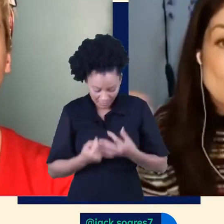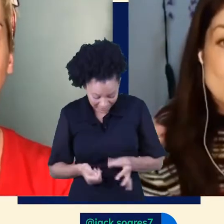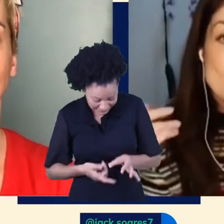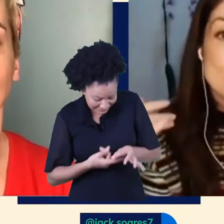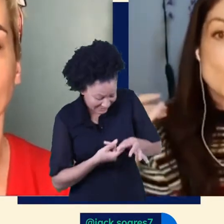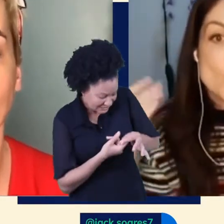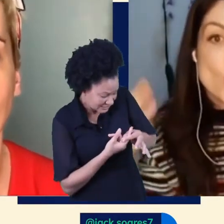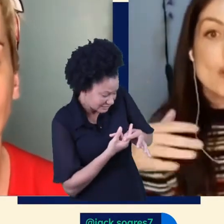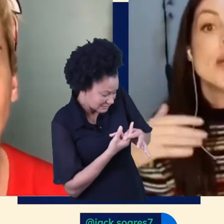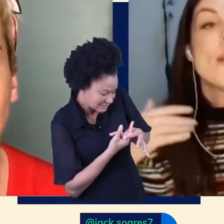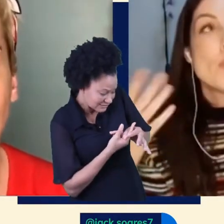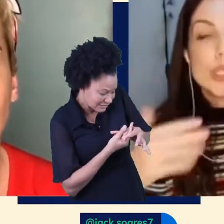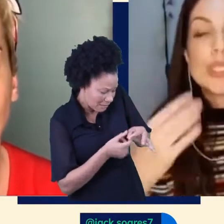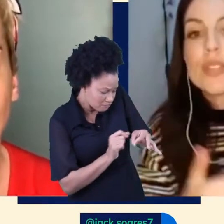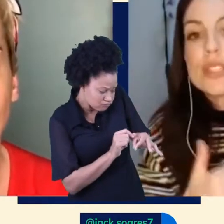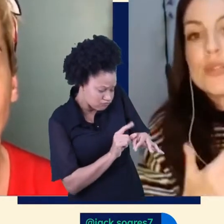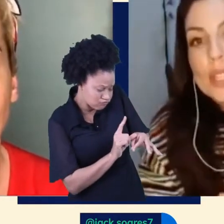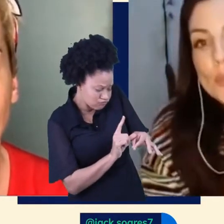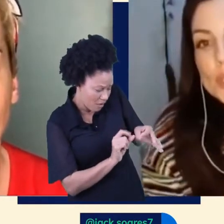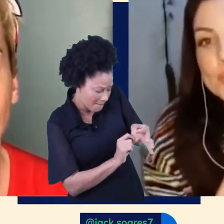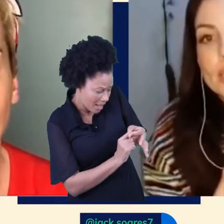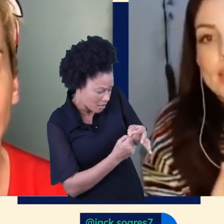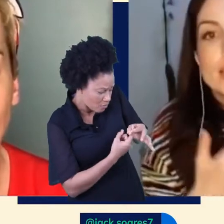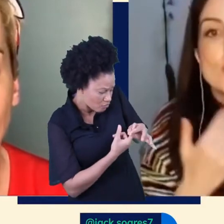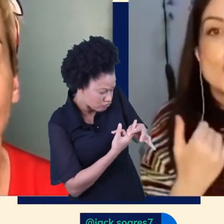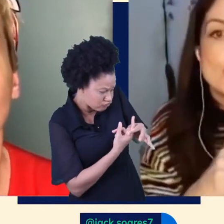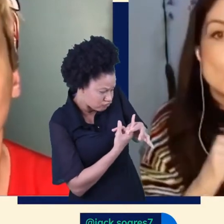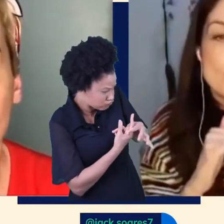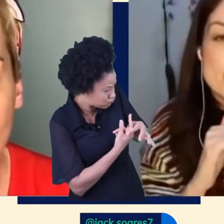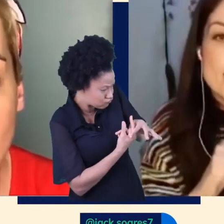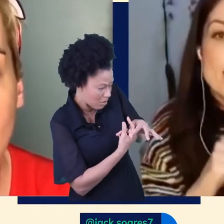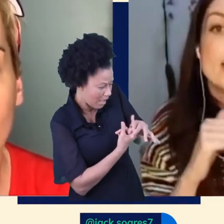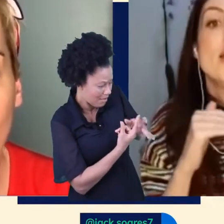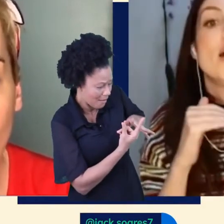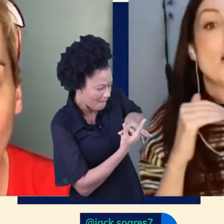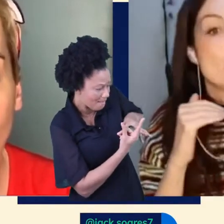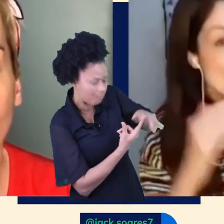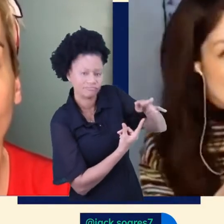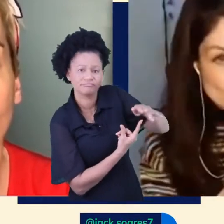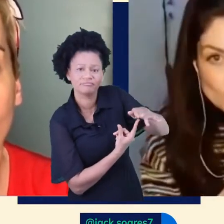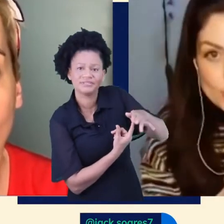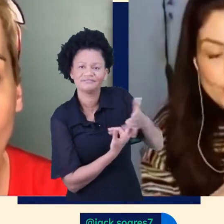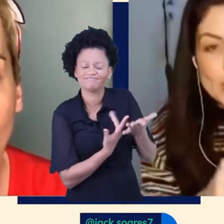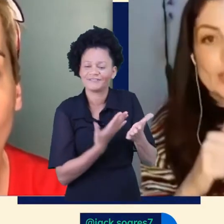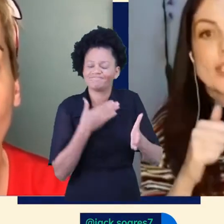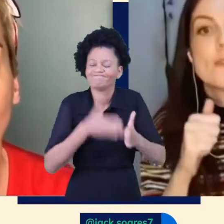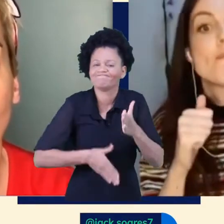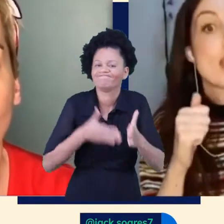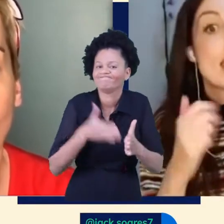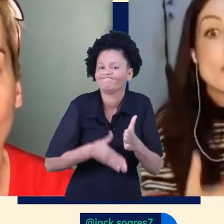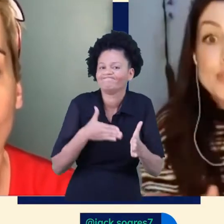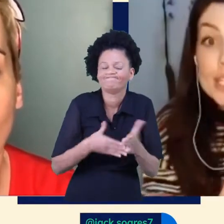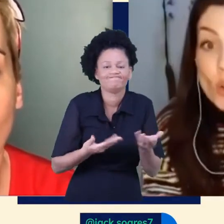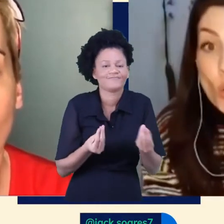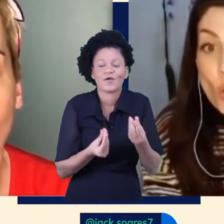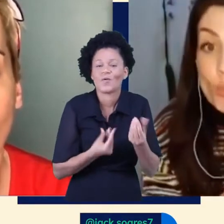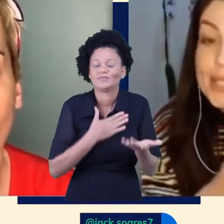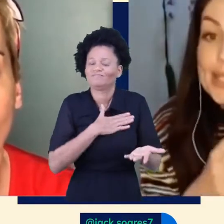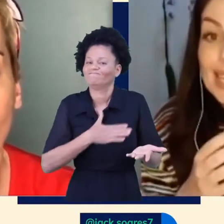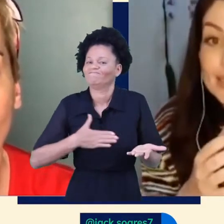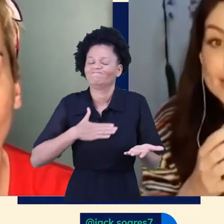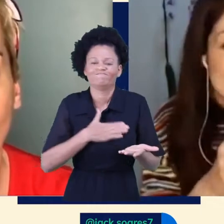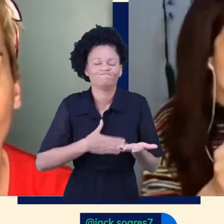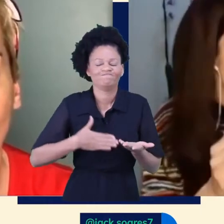clitóris, ou seja, essa pessoa muitas vezes fica impossibilitada de sentir prazer para o resto da vida. Ela fica com